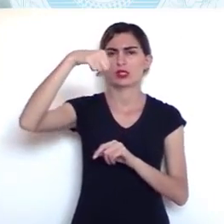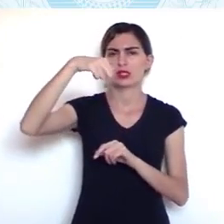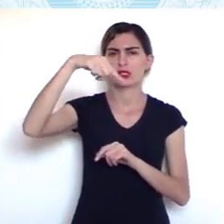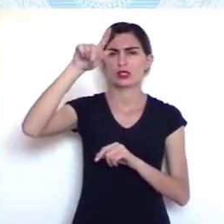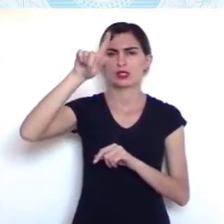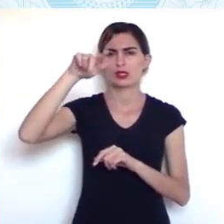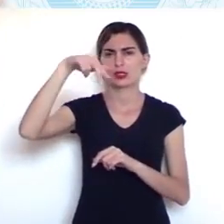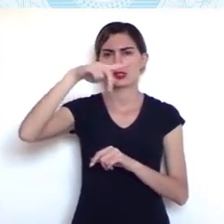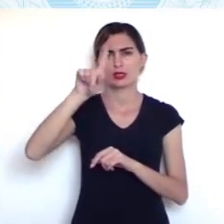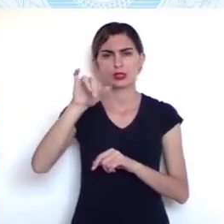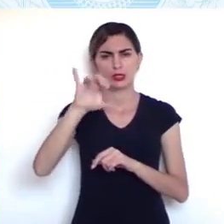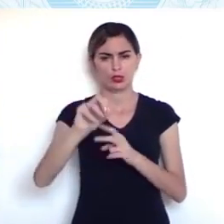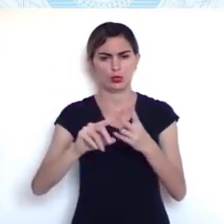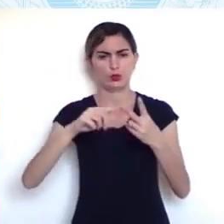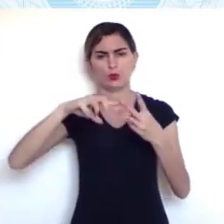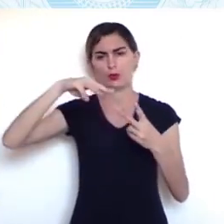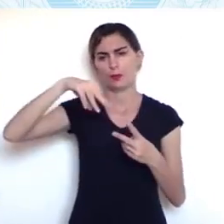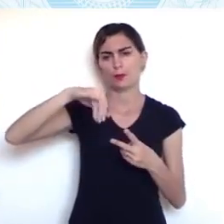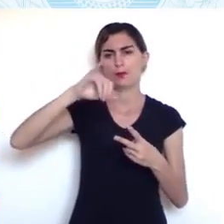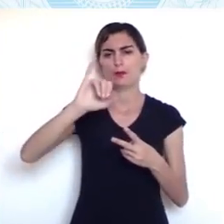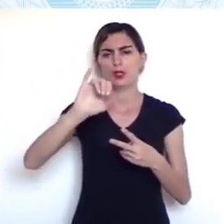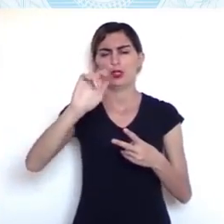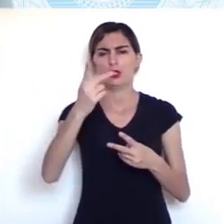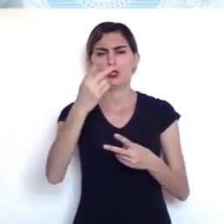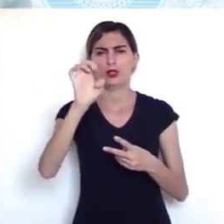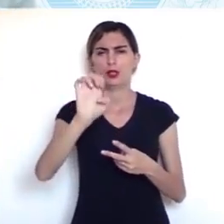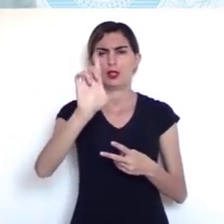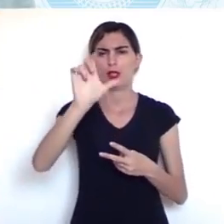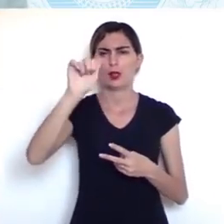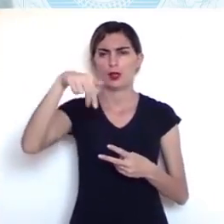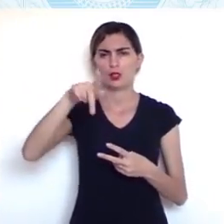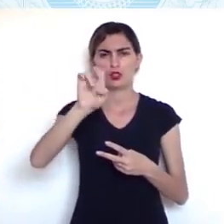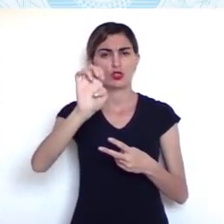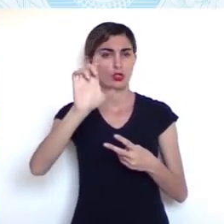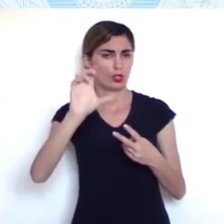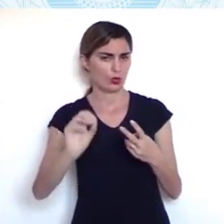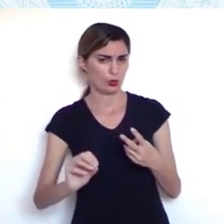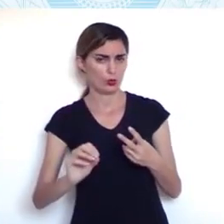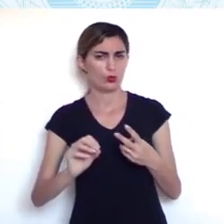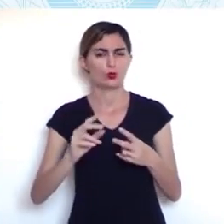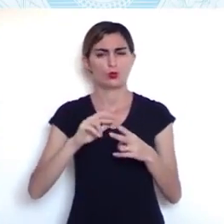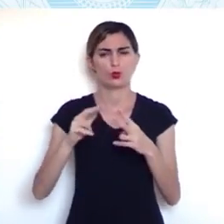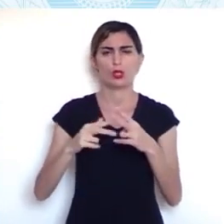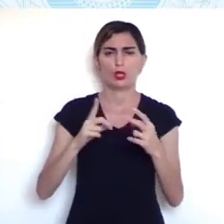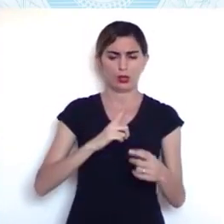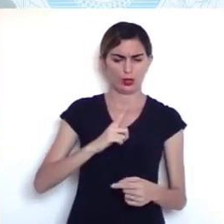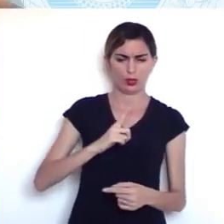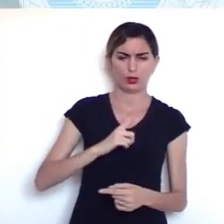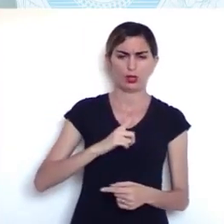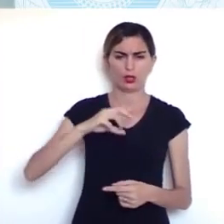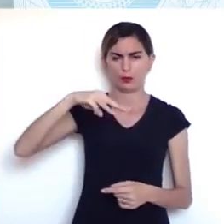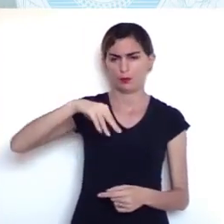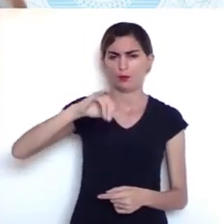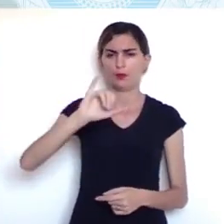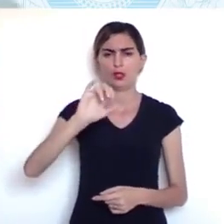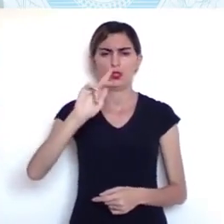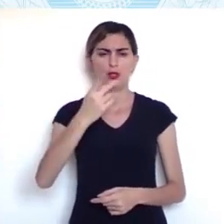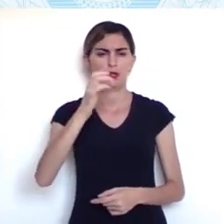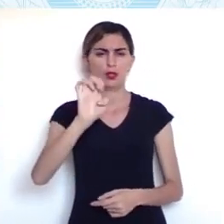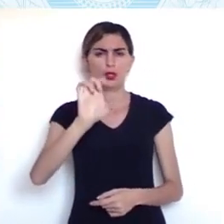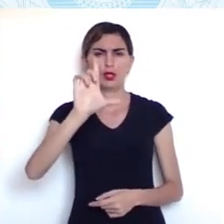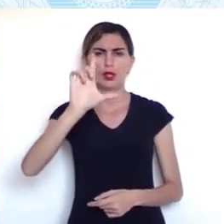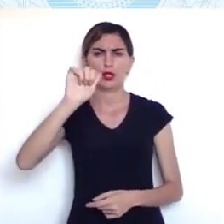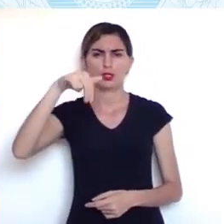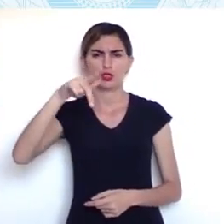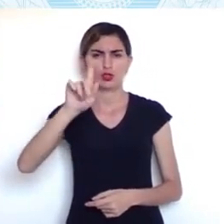né? Ou Michelangelo, vocês escolhem. Então nós temos Michelangelo, apesar de